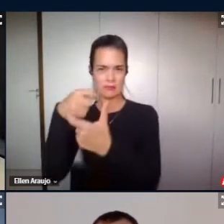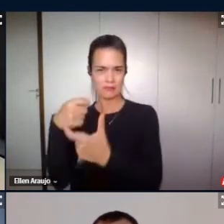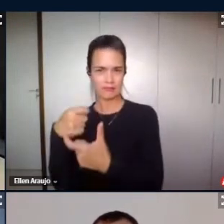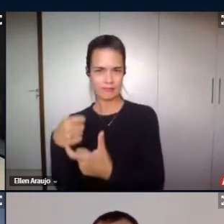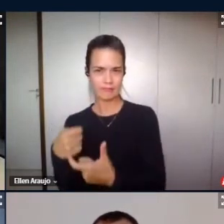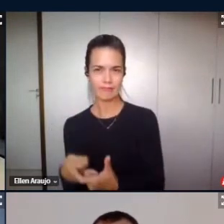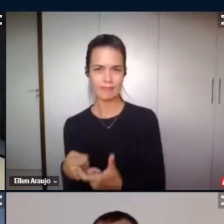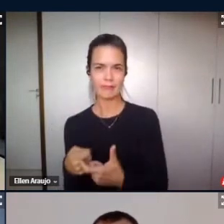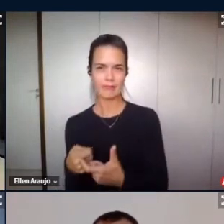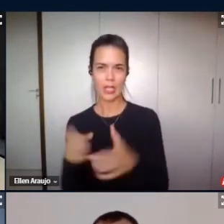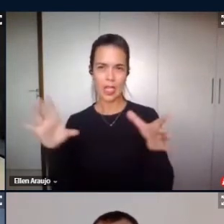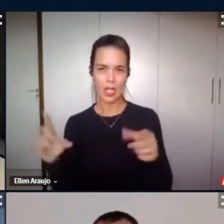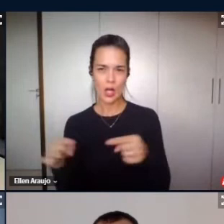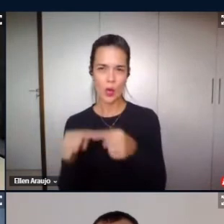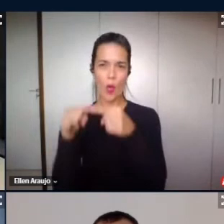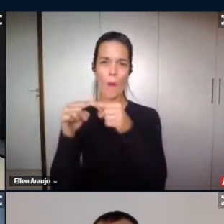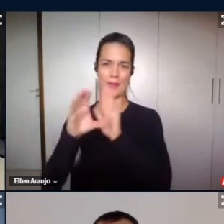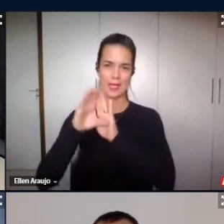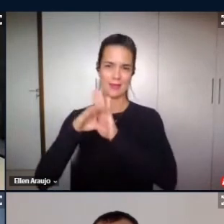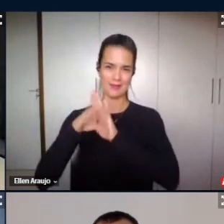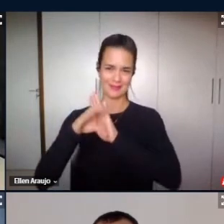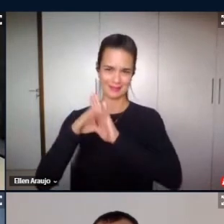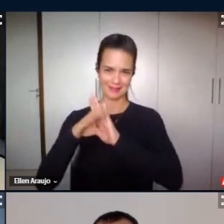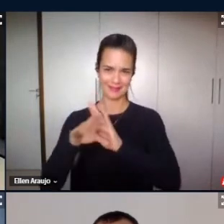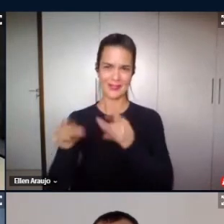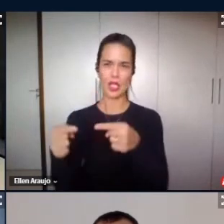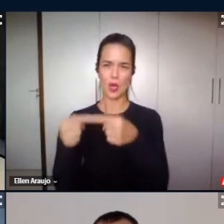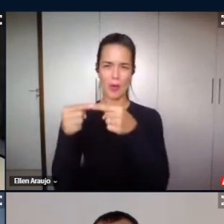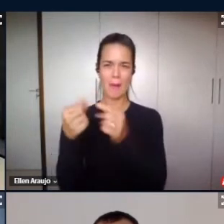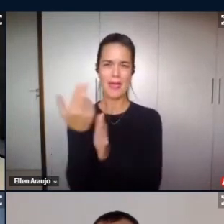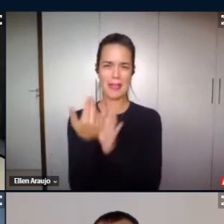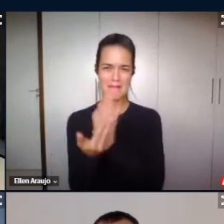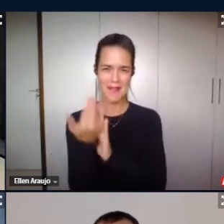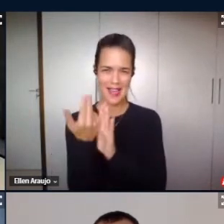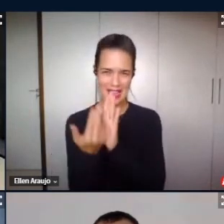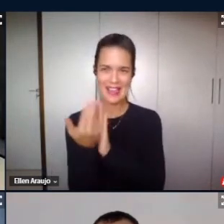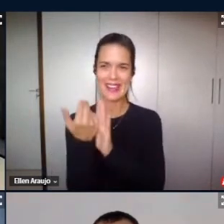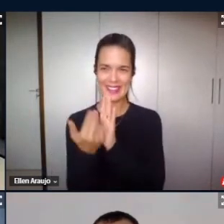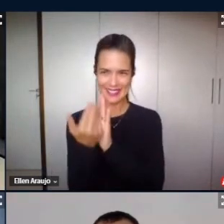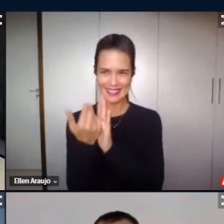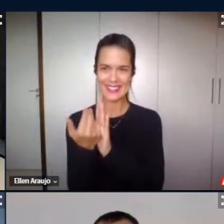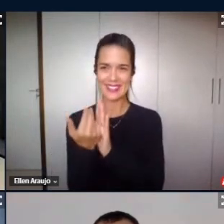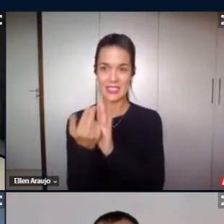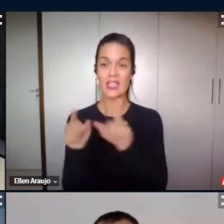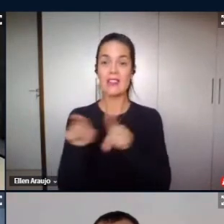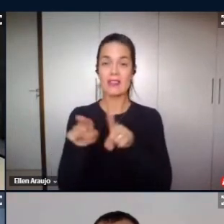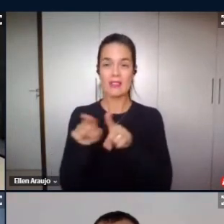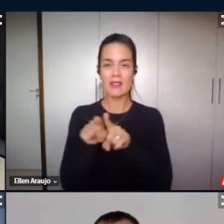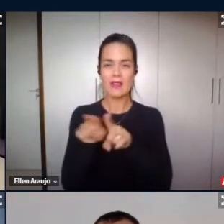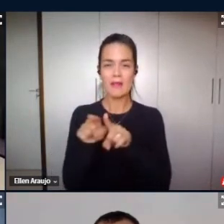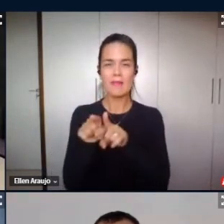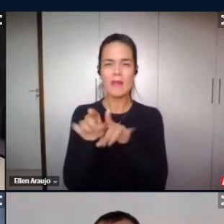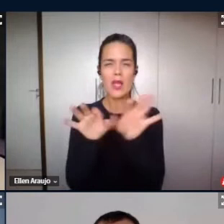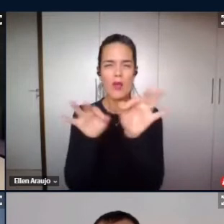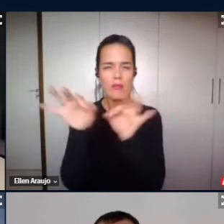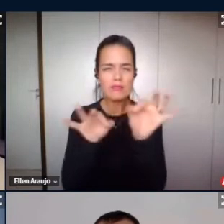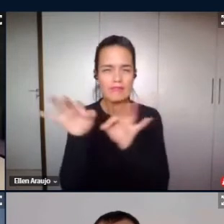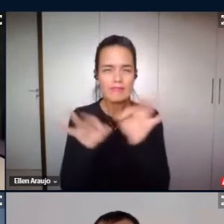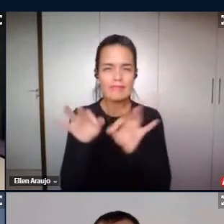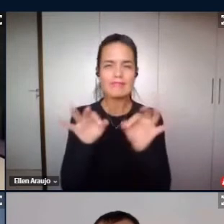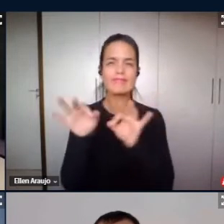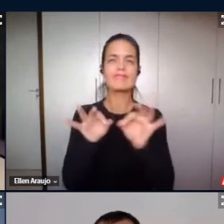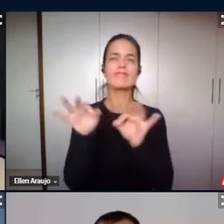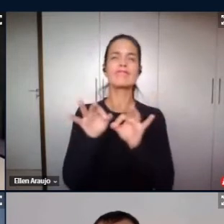de significado que emanaram das imagens que nós vimos há pouco e dos desenhos, organização, registro e validação